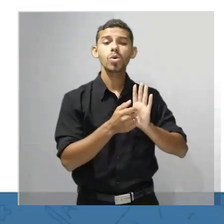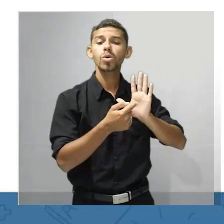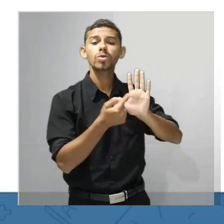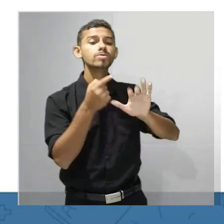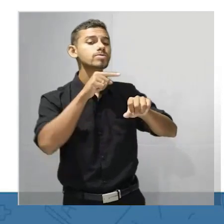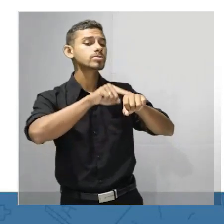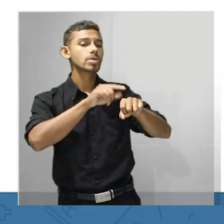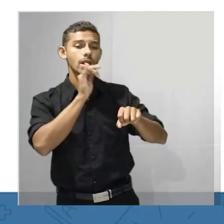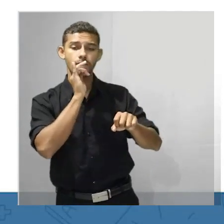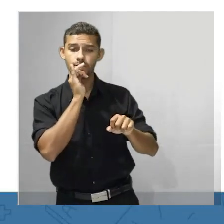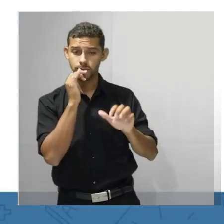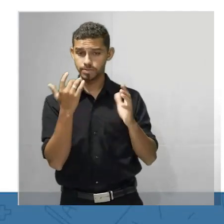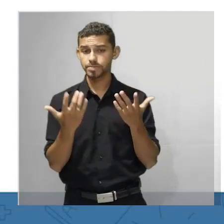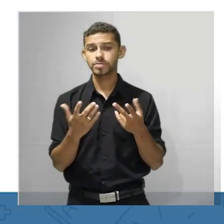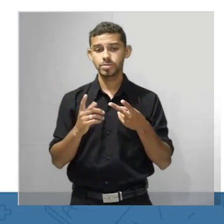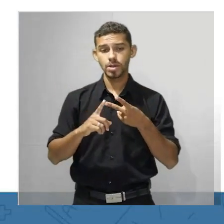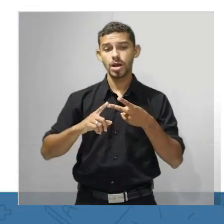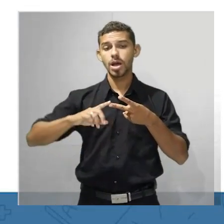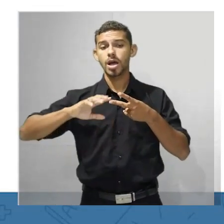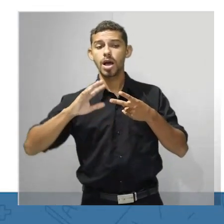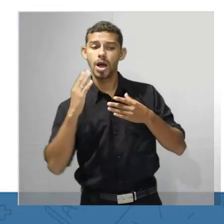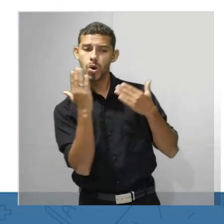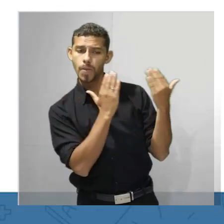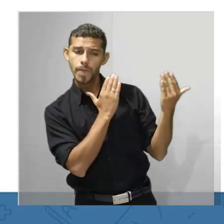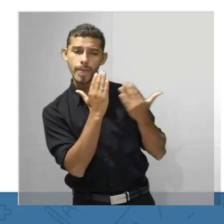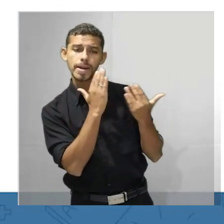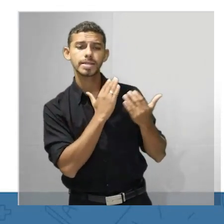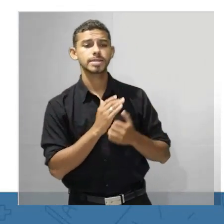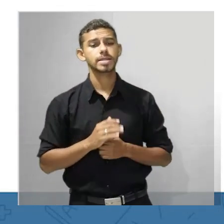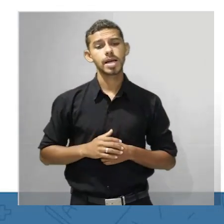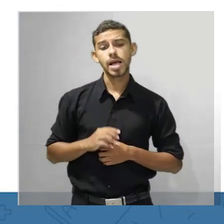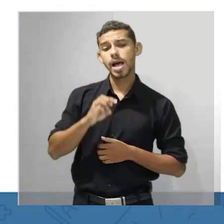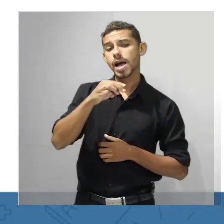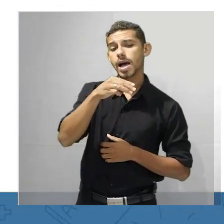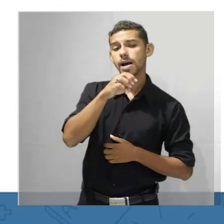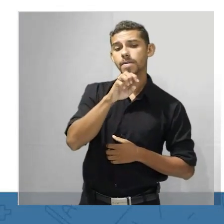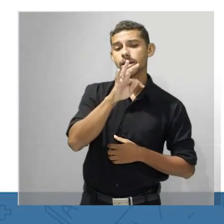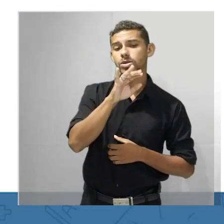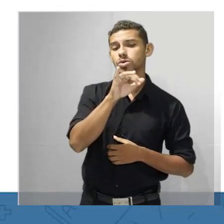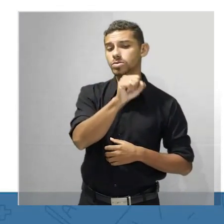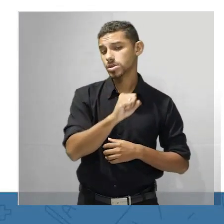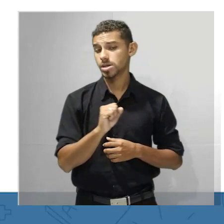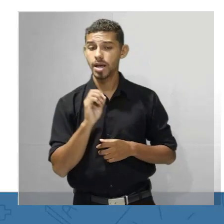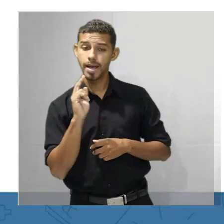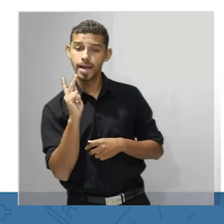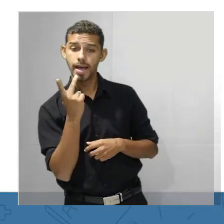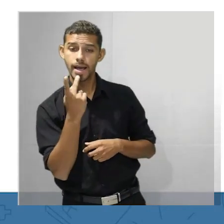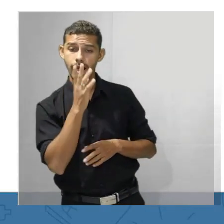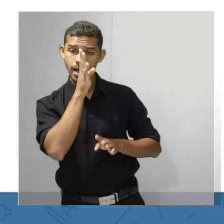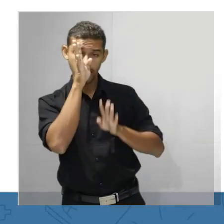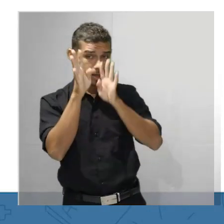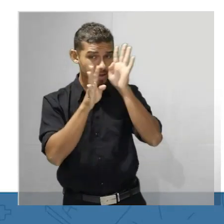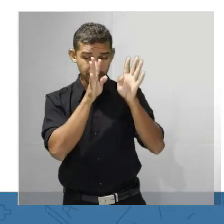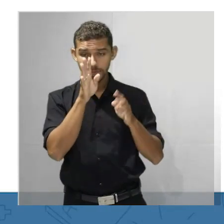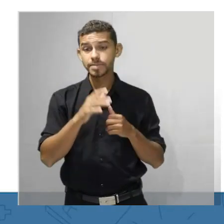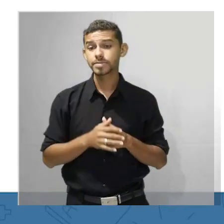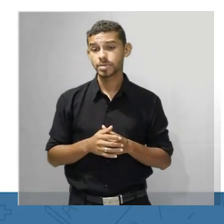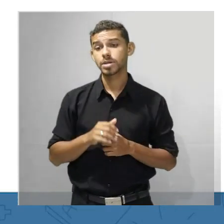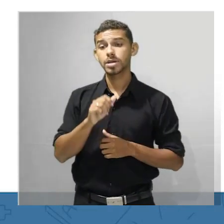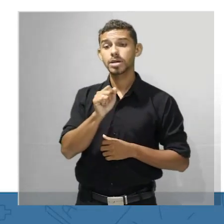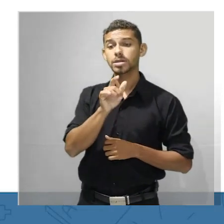de linguagem por exemplo a metáfora a comparação a metonímia a hipérbole antítese